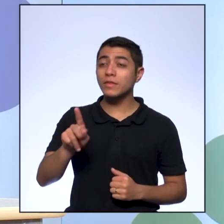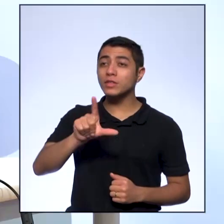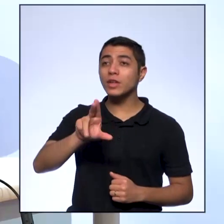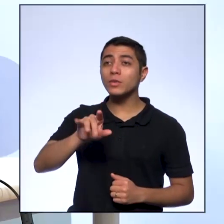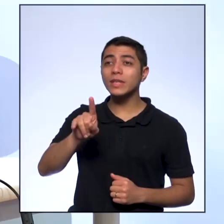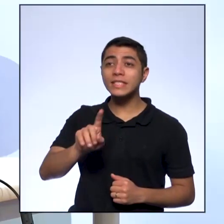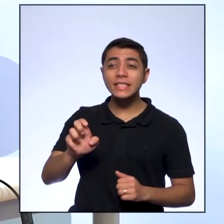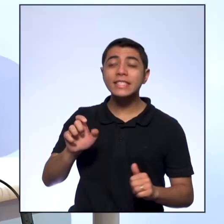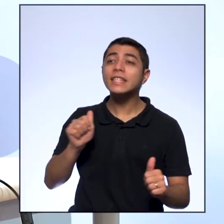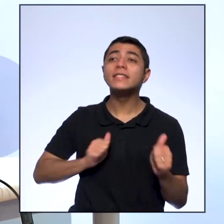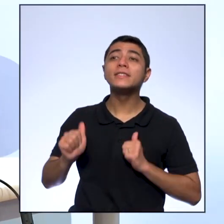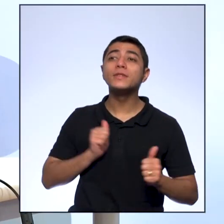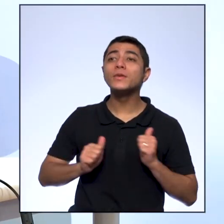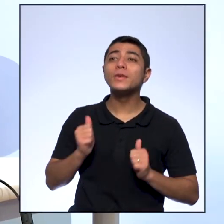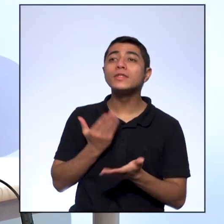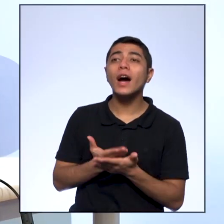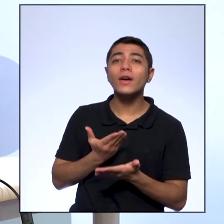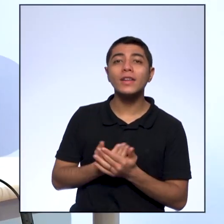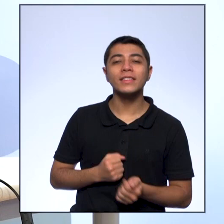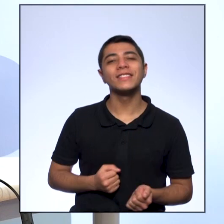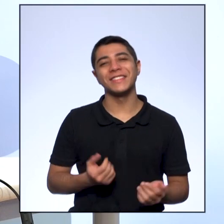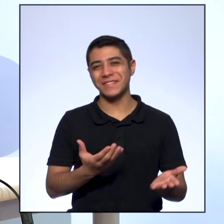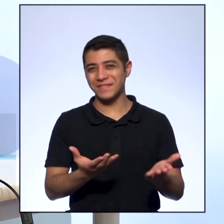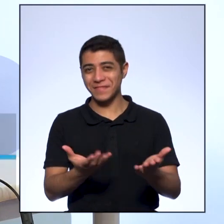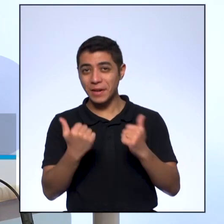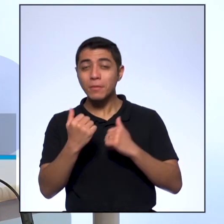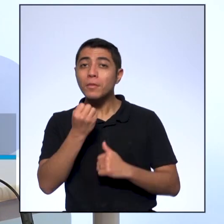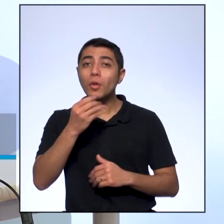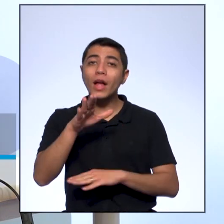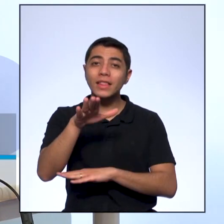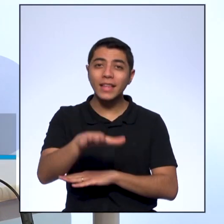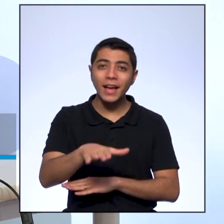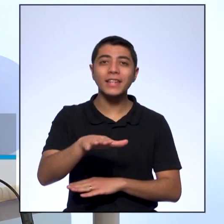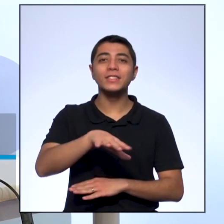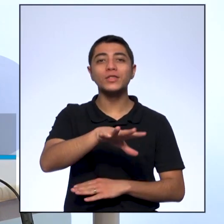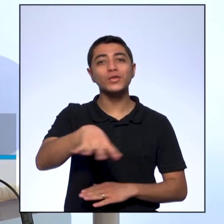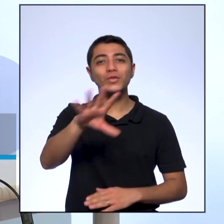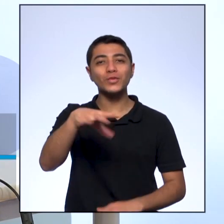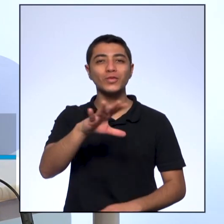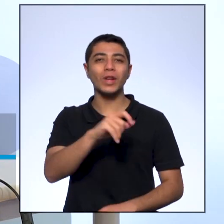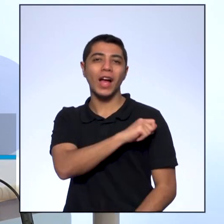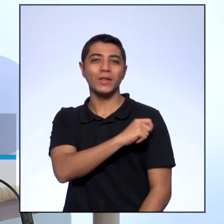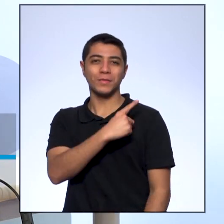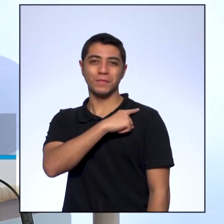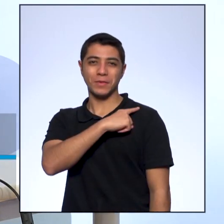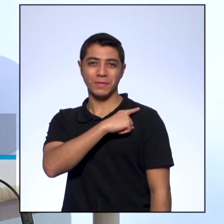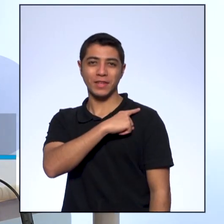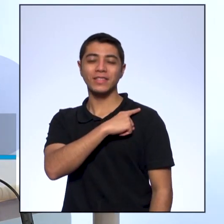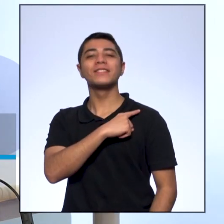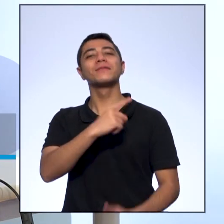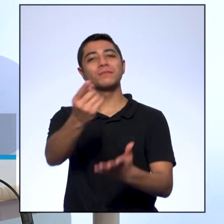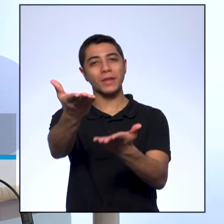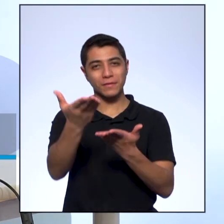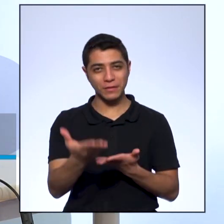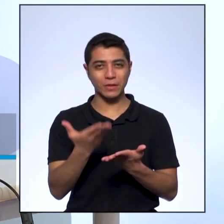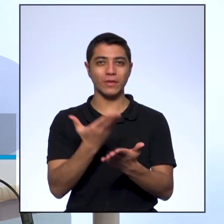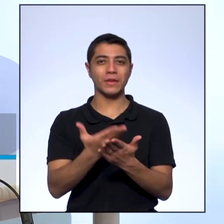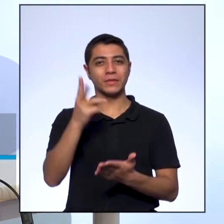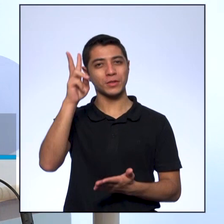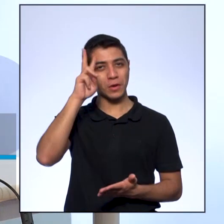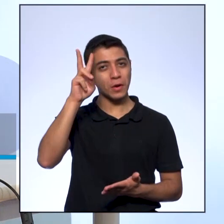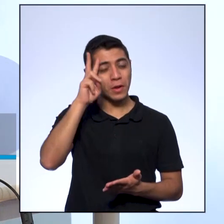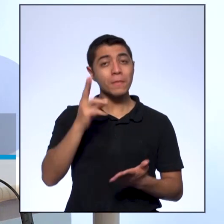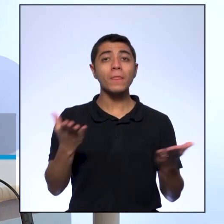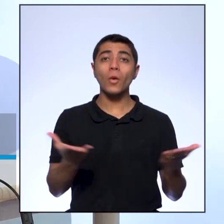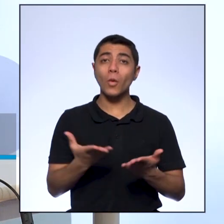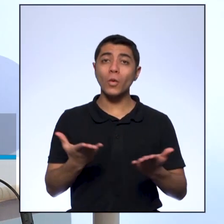Então, vamos lá. Boa tarde, estudantes da primeira série do ensino médio. Bem-vindos a mais uma aula de História. E a aula de hoje tem tudo a ver com a nossa